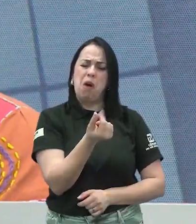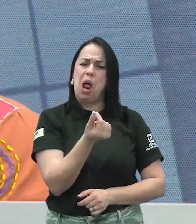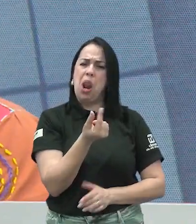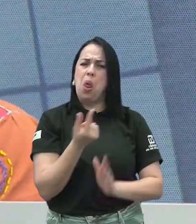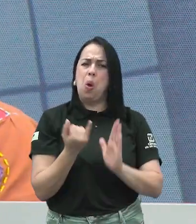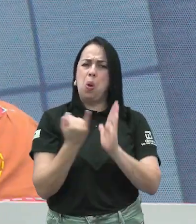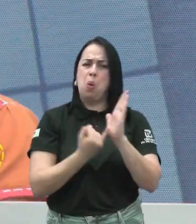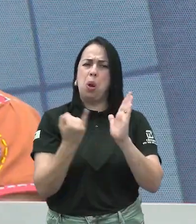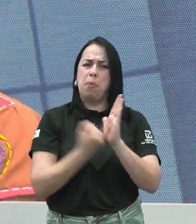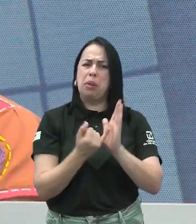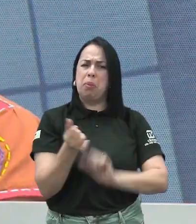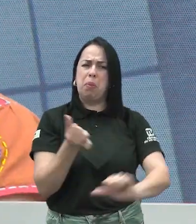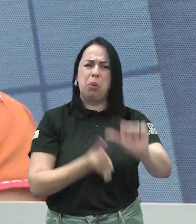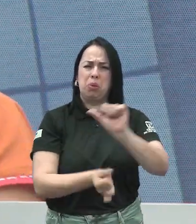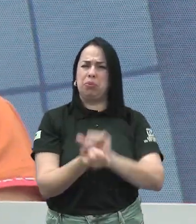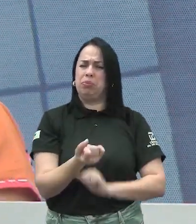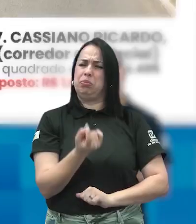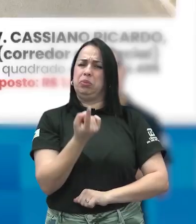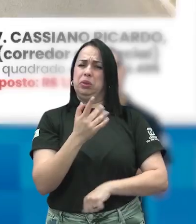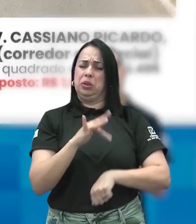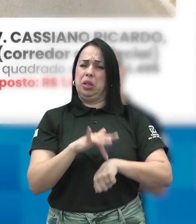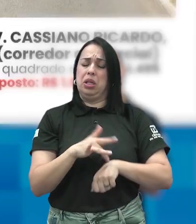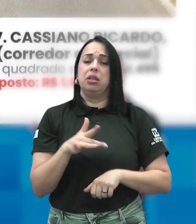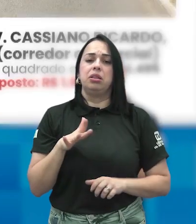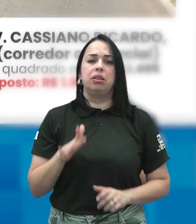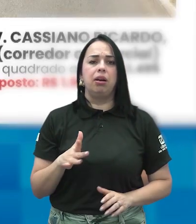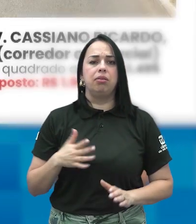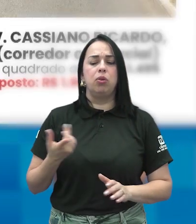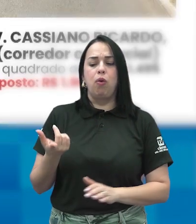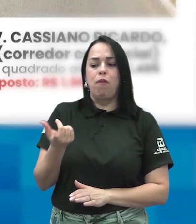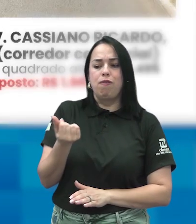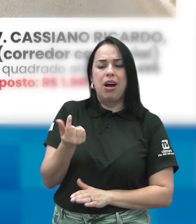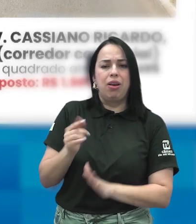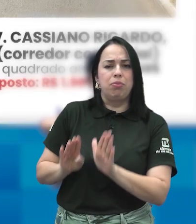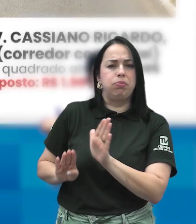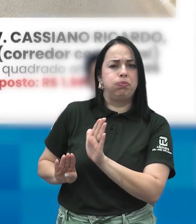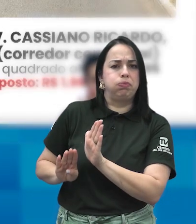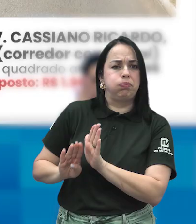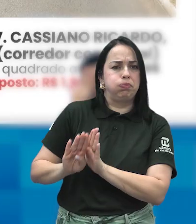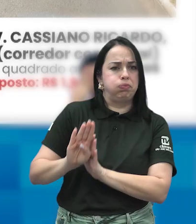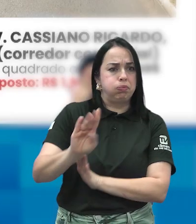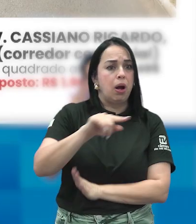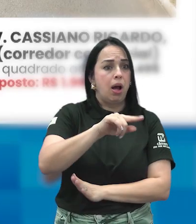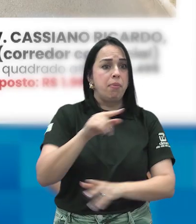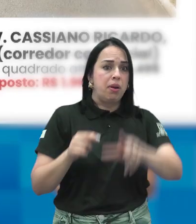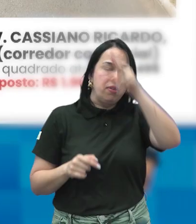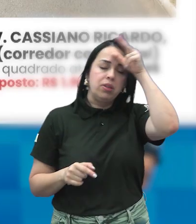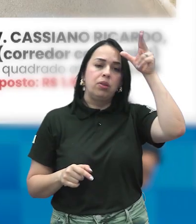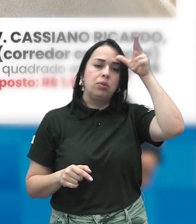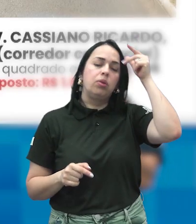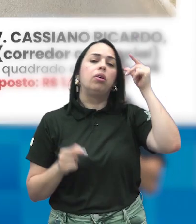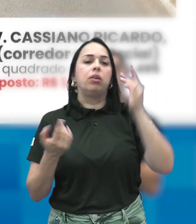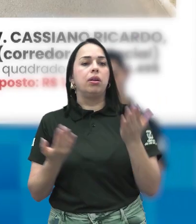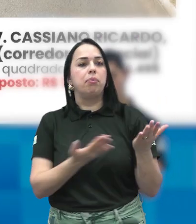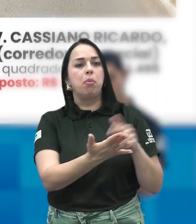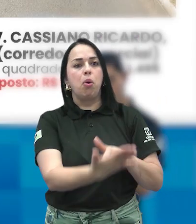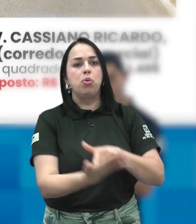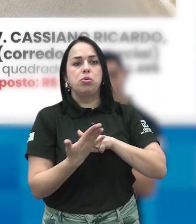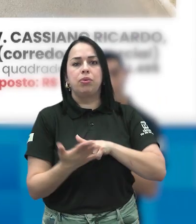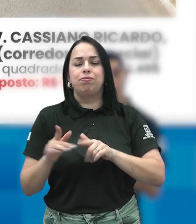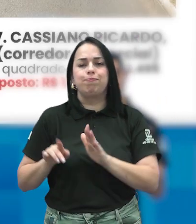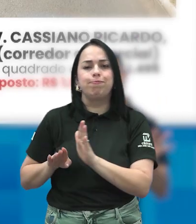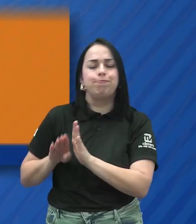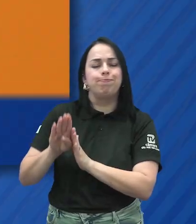planta genérica de valores imobiliários. Para ela, o aumento no IPTU, apresentado pelo Executivo, estaria acima